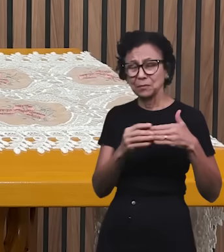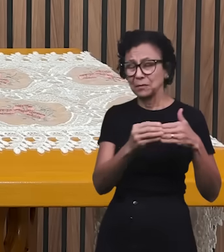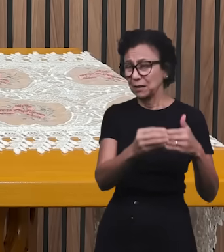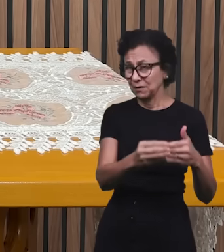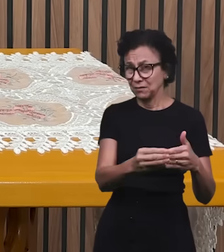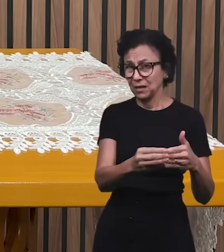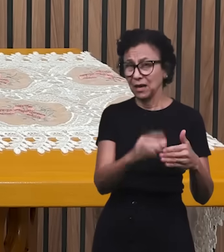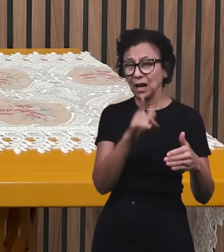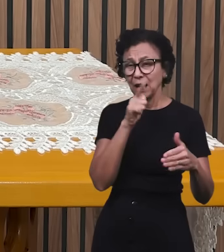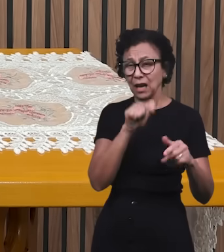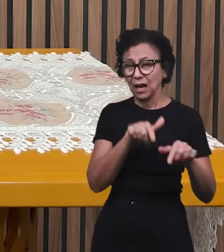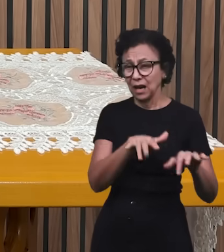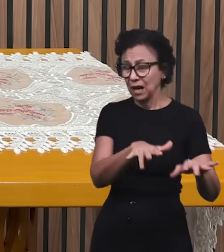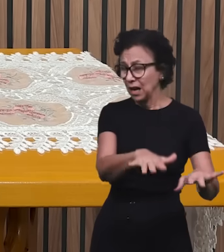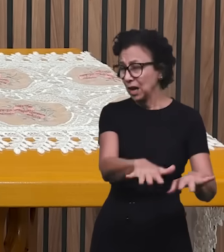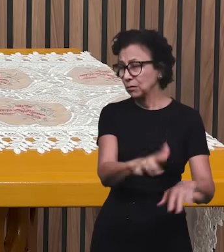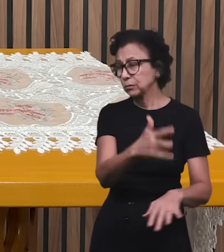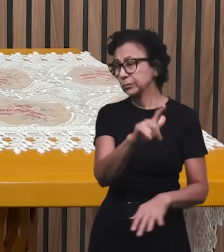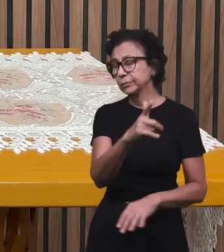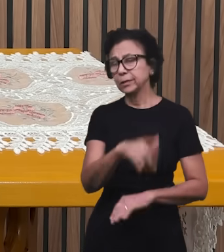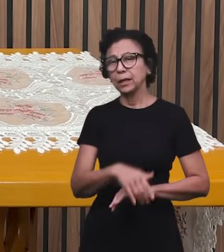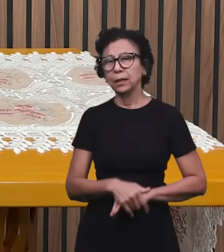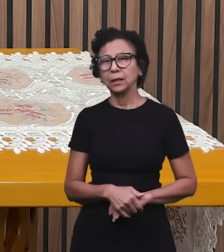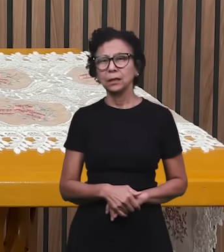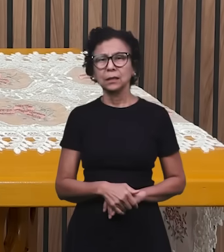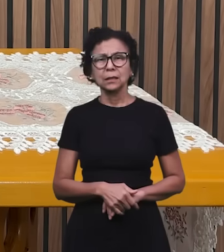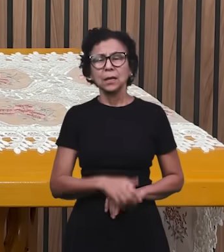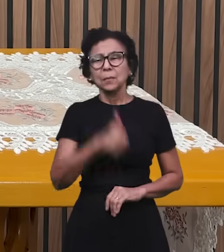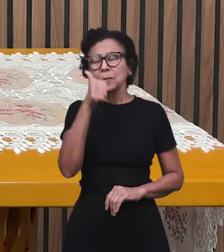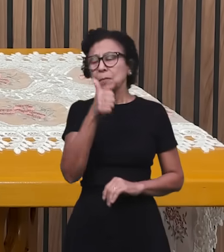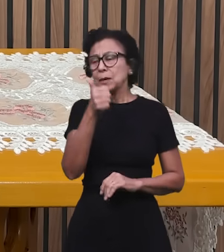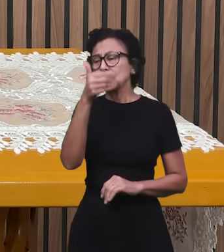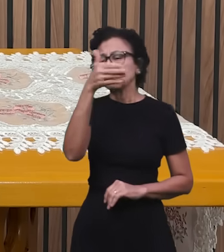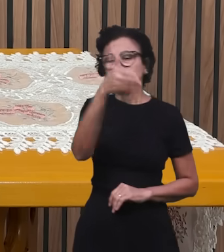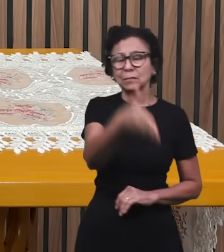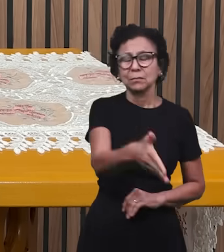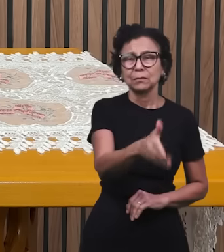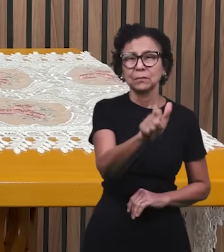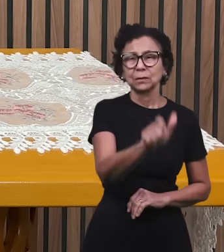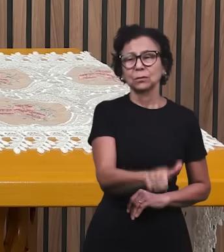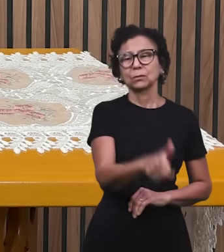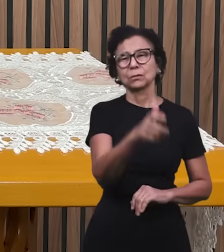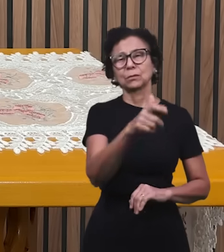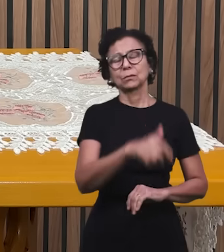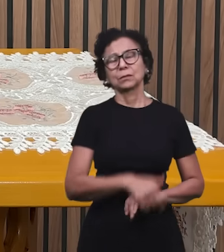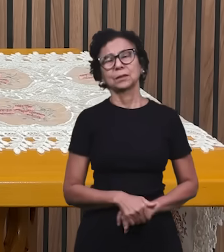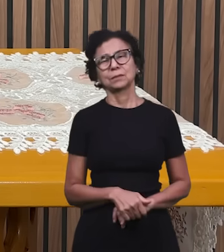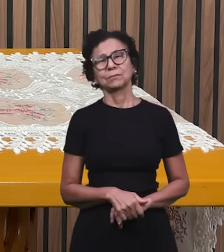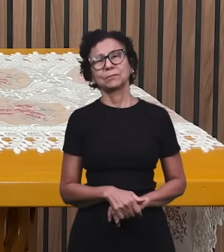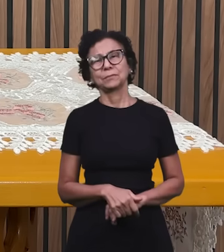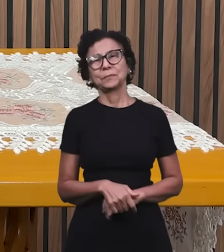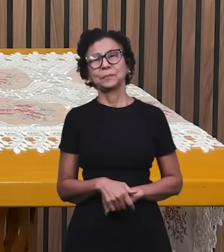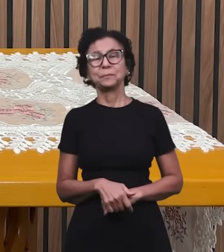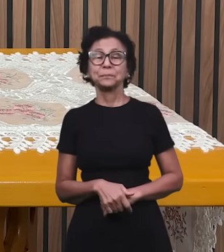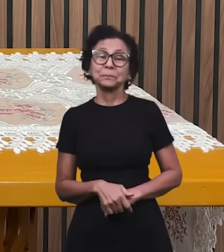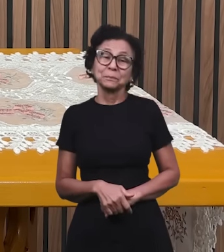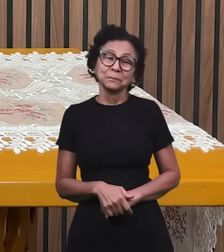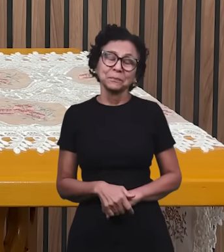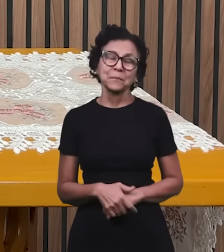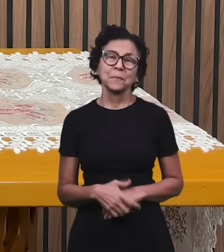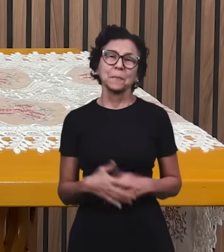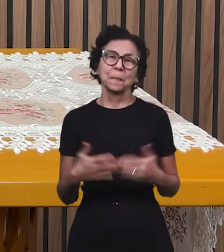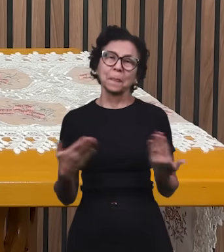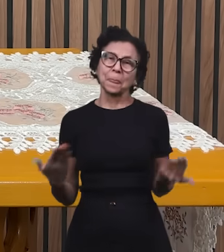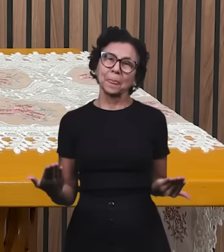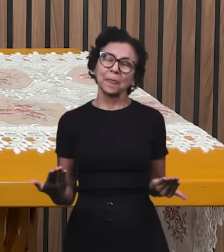são agitadas, me coloque. Sempre vai alguém antes de mim. E o mundo é assim, meus irmãos. Sempre há